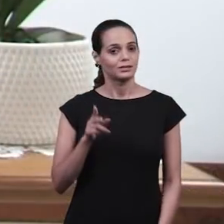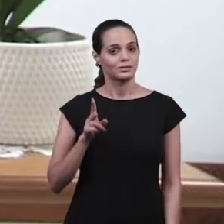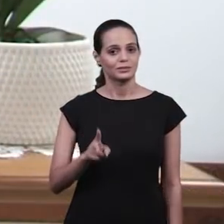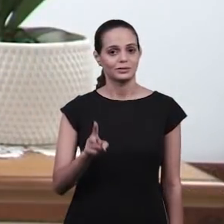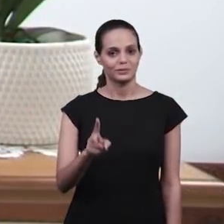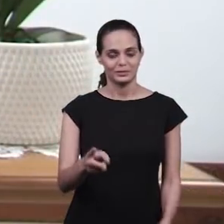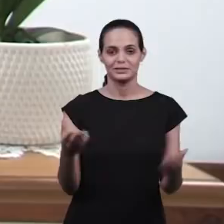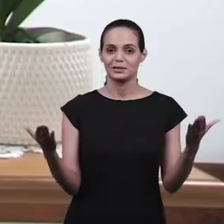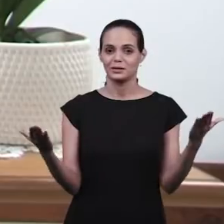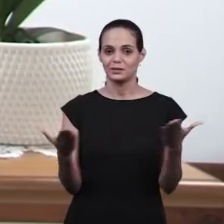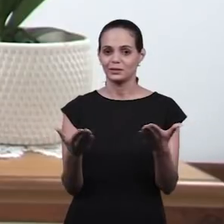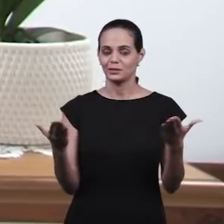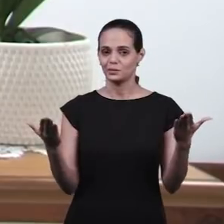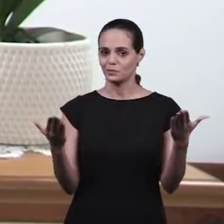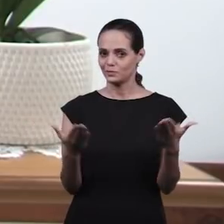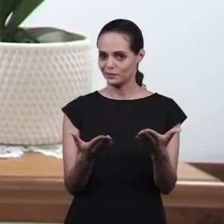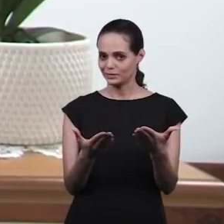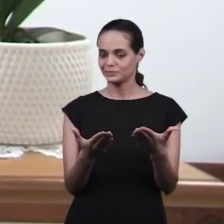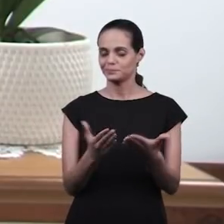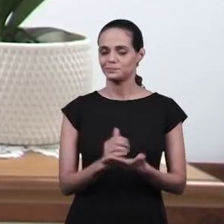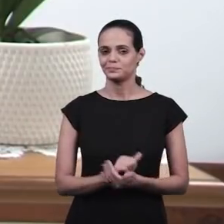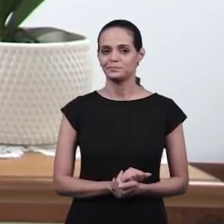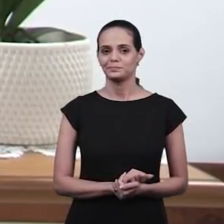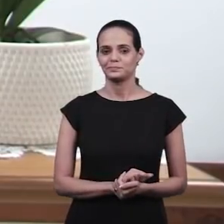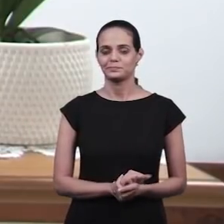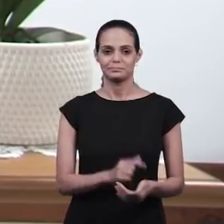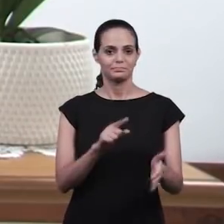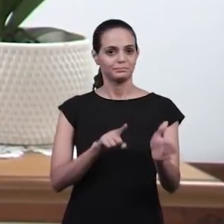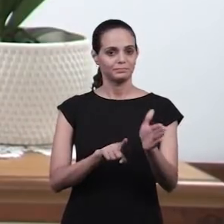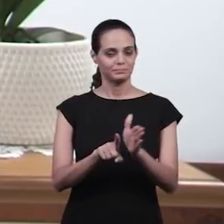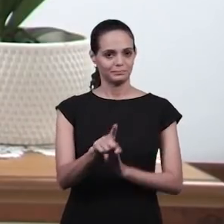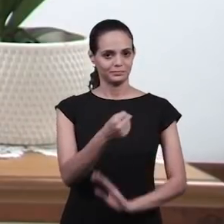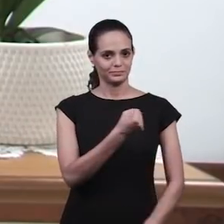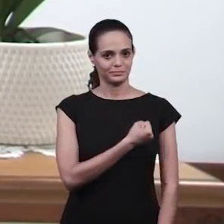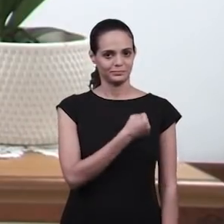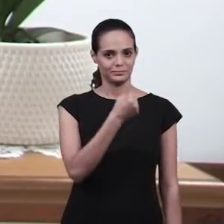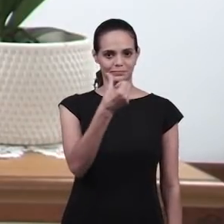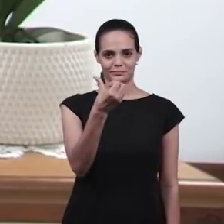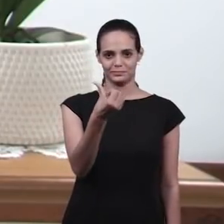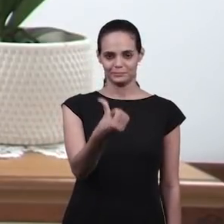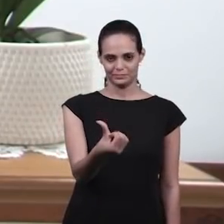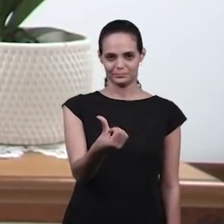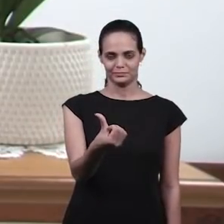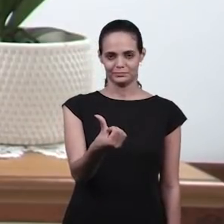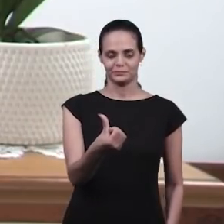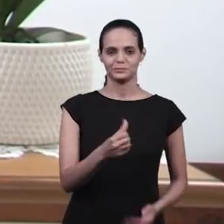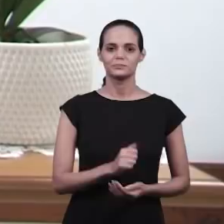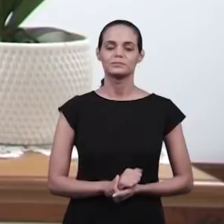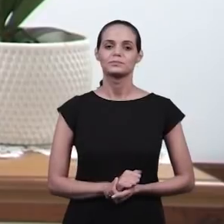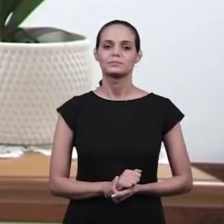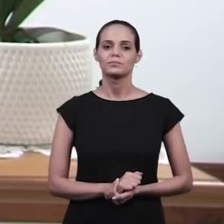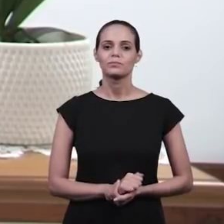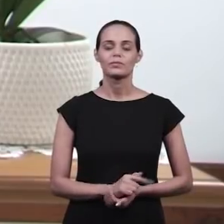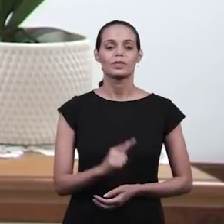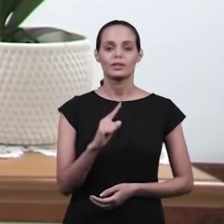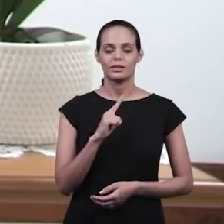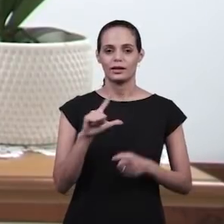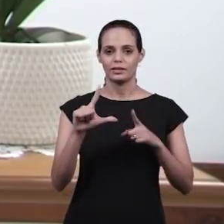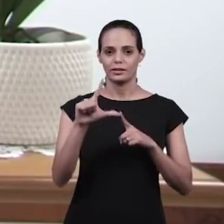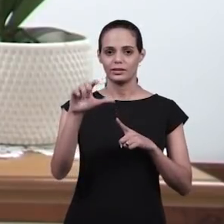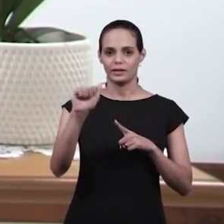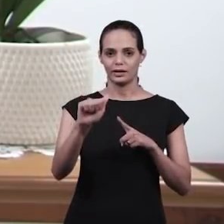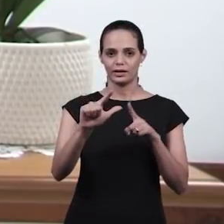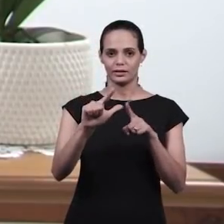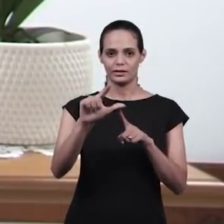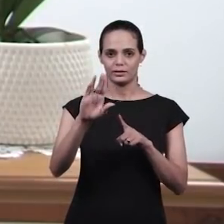Então, meus irmãos, na sequência agora para o nosso último bloco, nós temos a pergunta de número 6, que está dividida, na verdade,